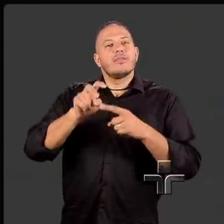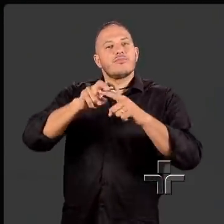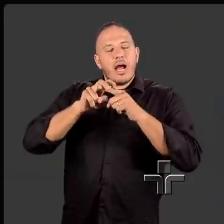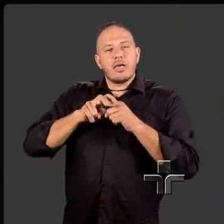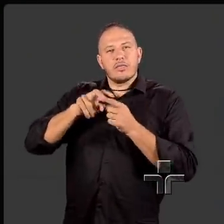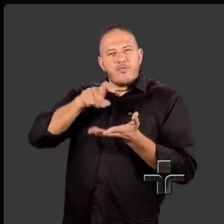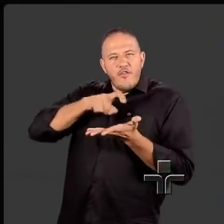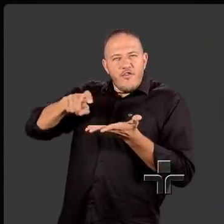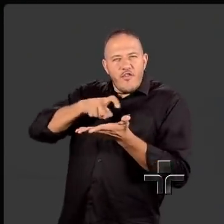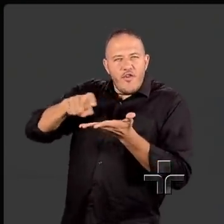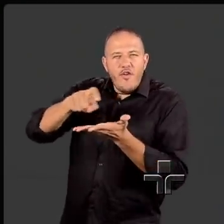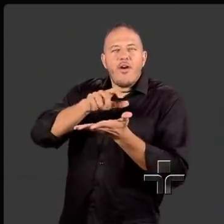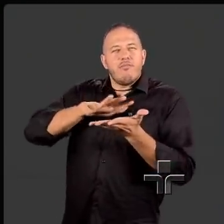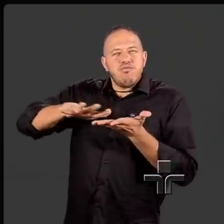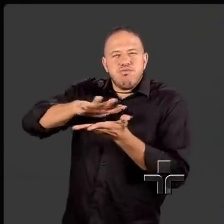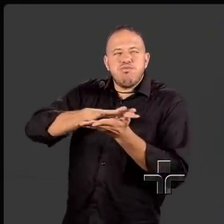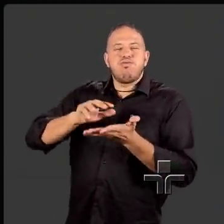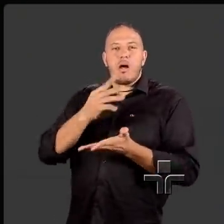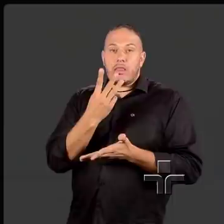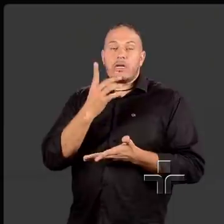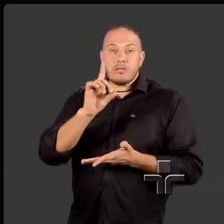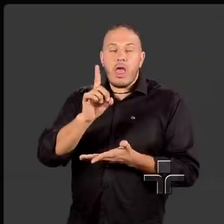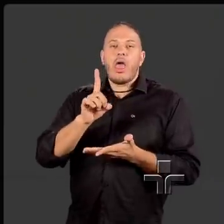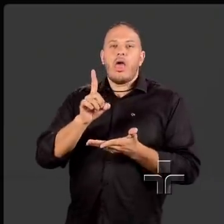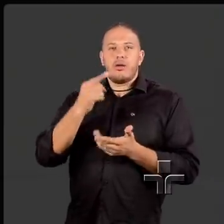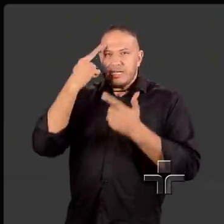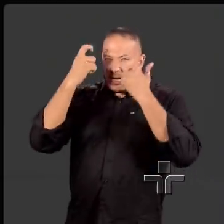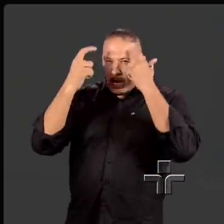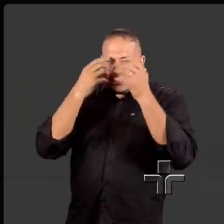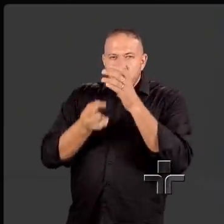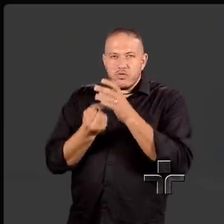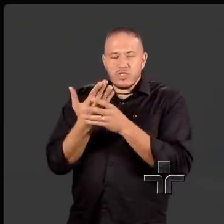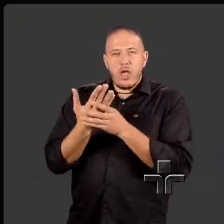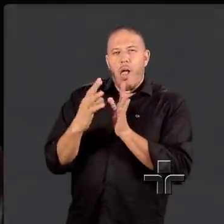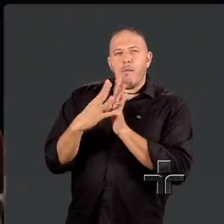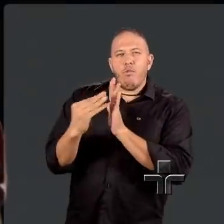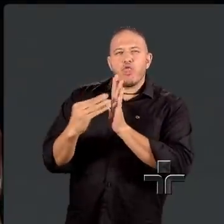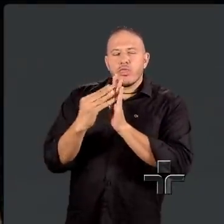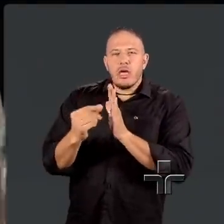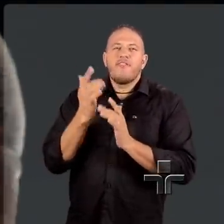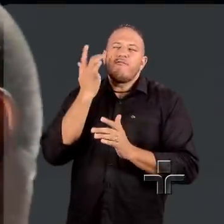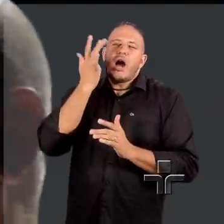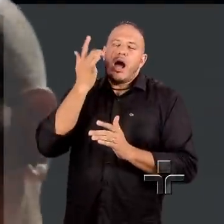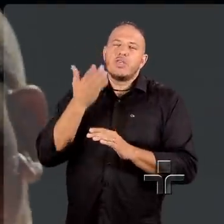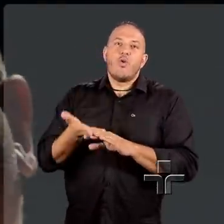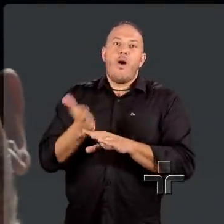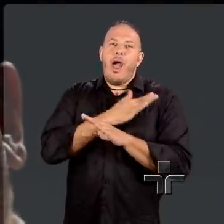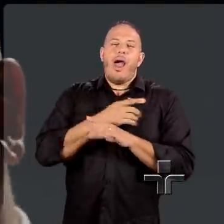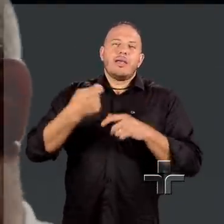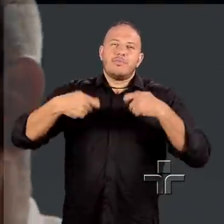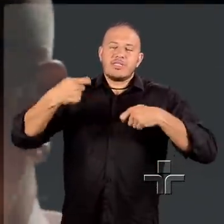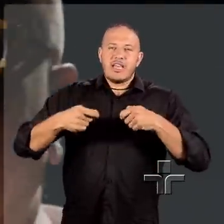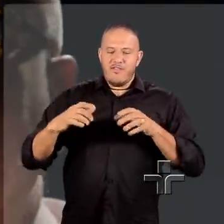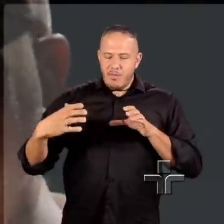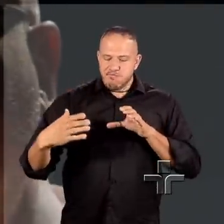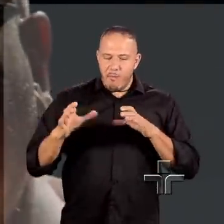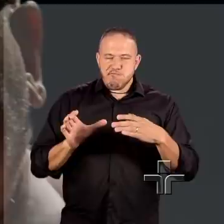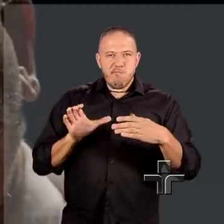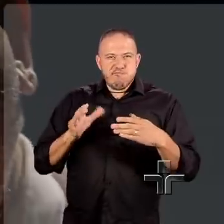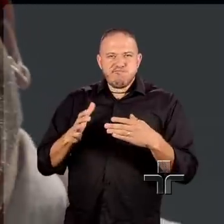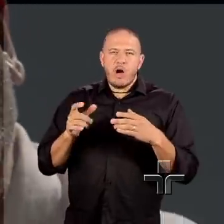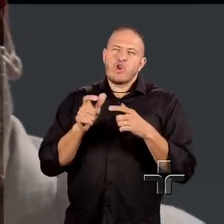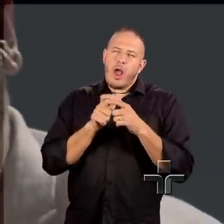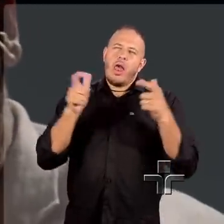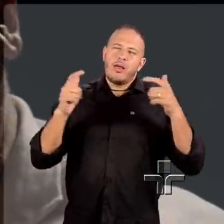impressora 3D, por criação de protótipos que são muito mais fáceis de criar do que antes, né? Quando precisava de formas que só grandes